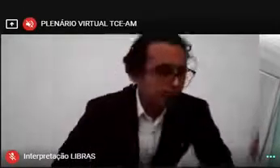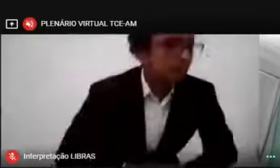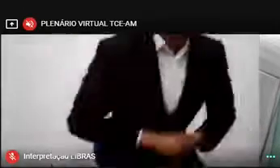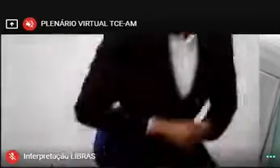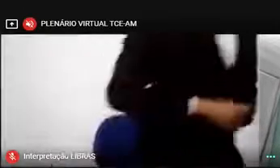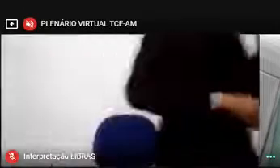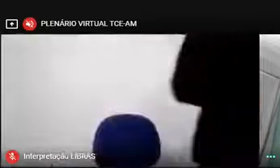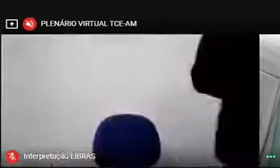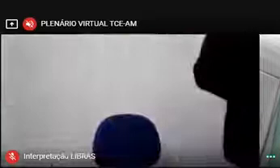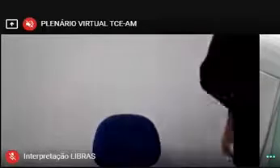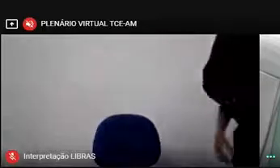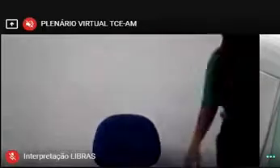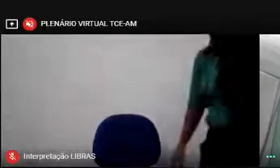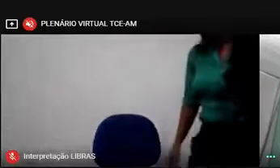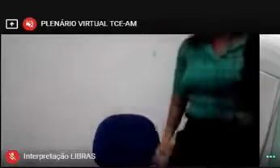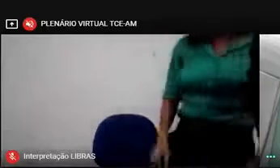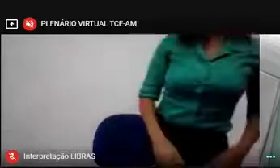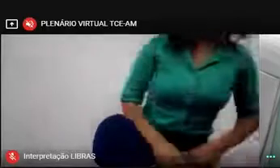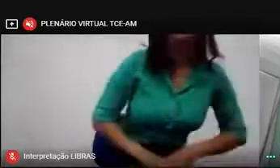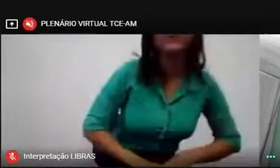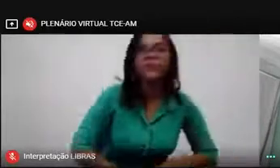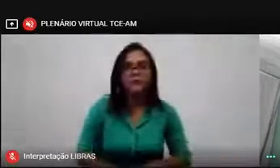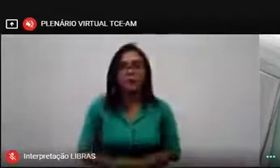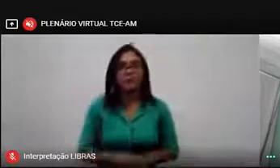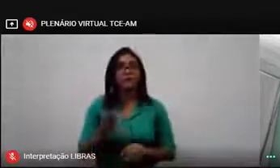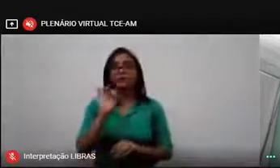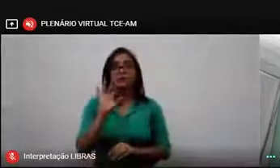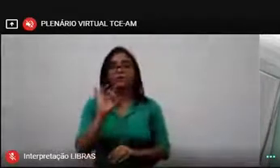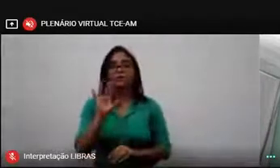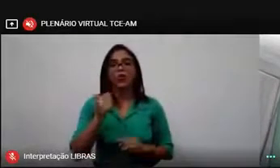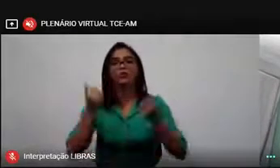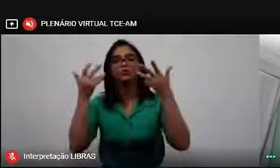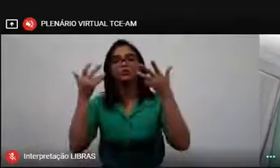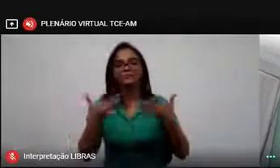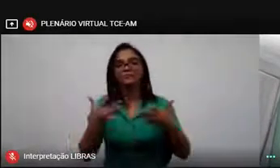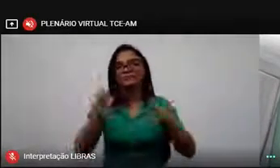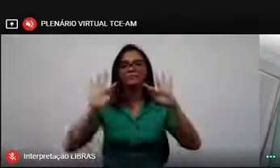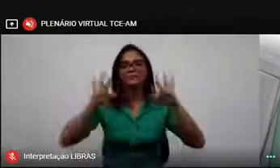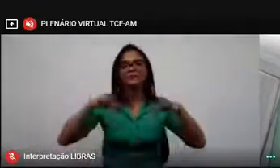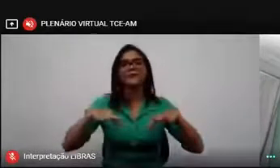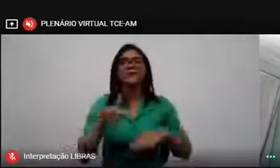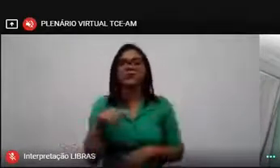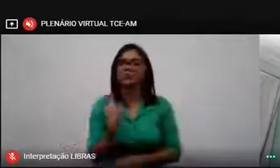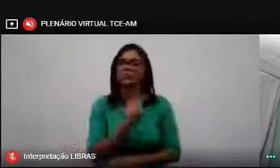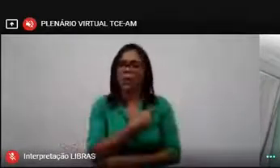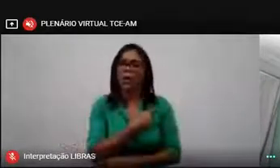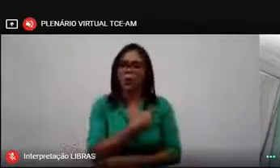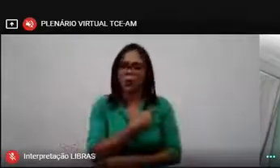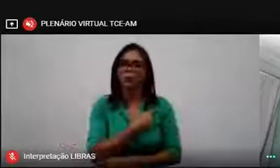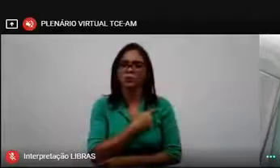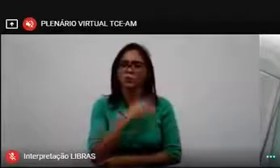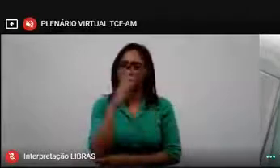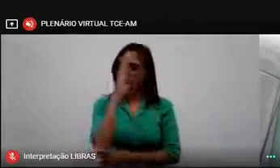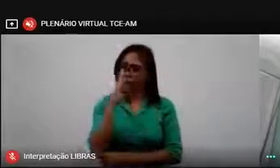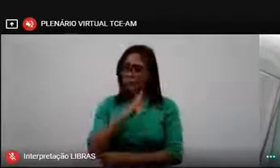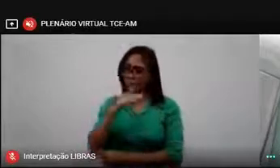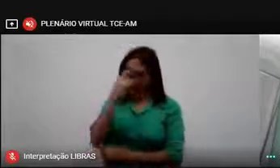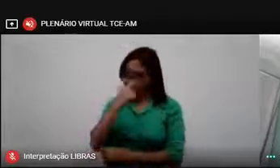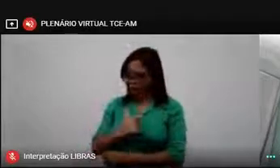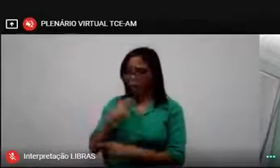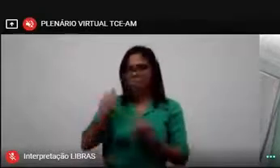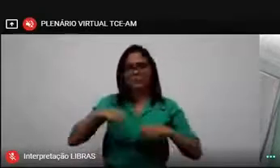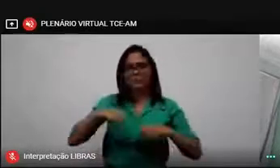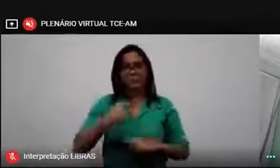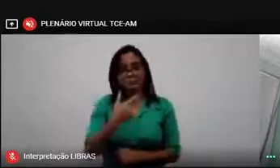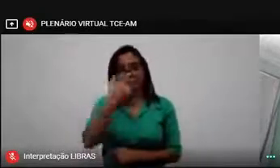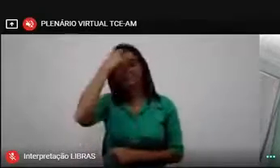E era isso que eu queria dizer, e realmente nós brasileiros temos que nos conscientizar e vamos nos